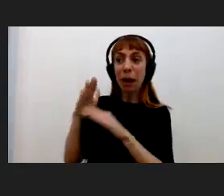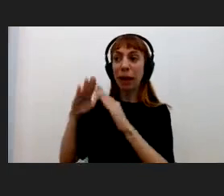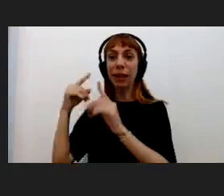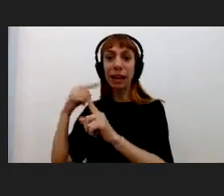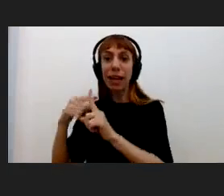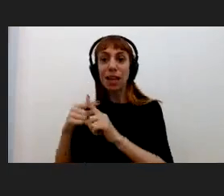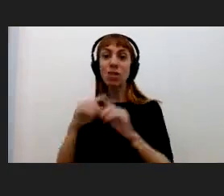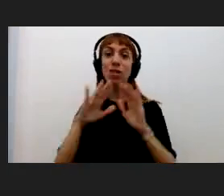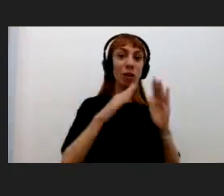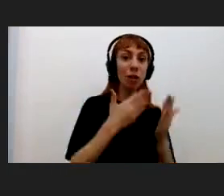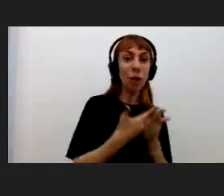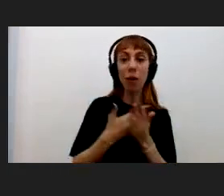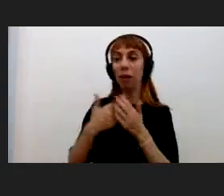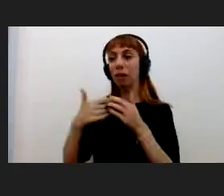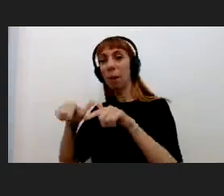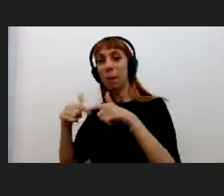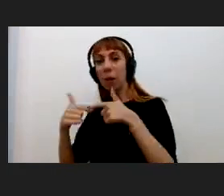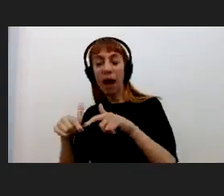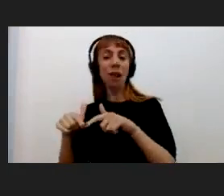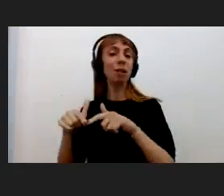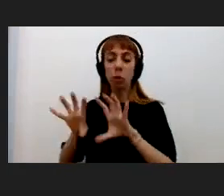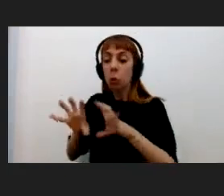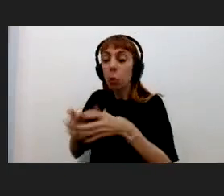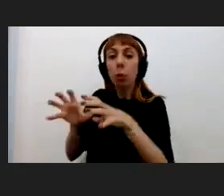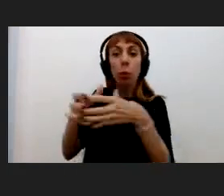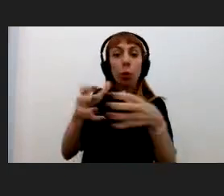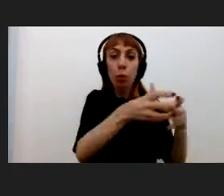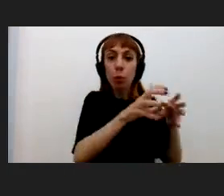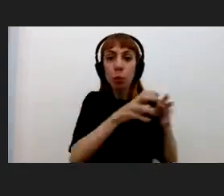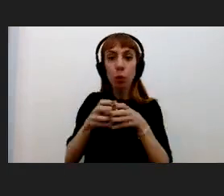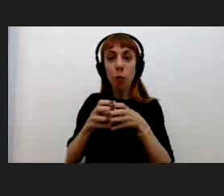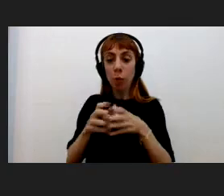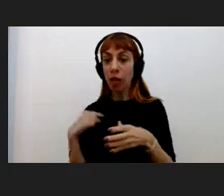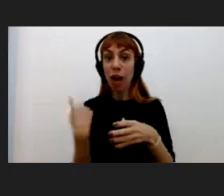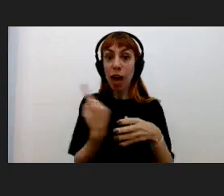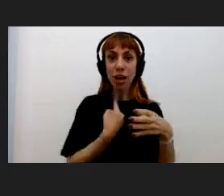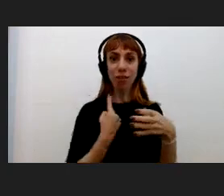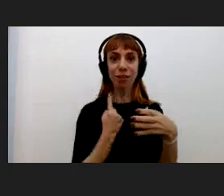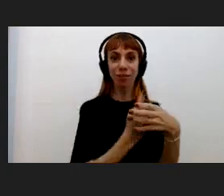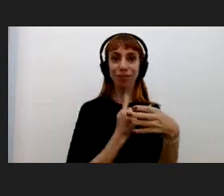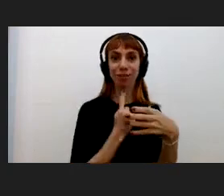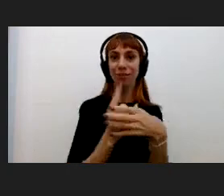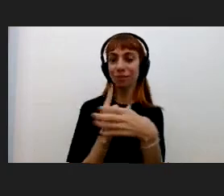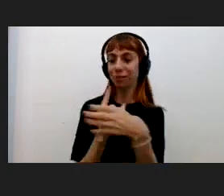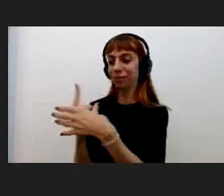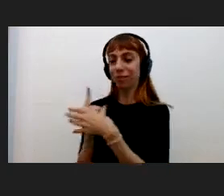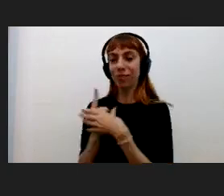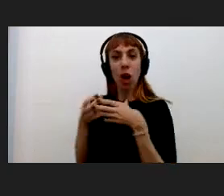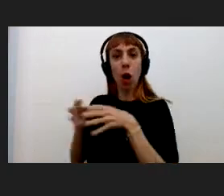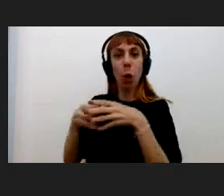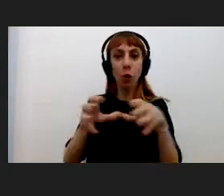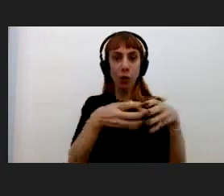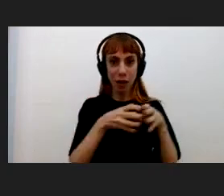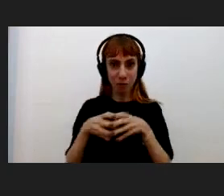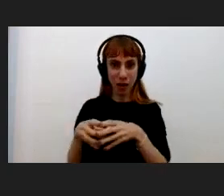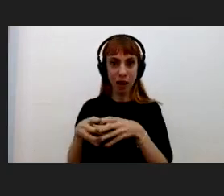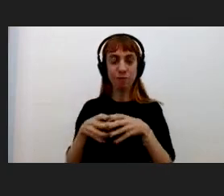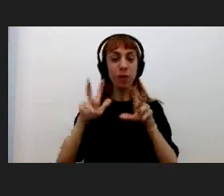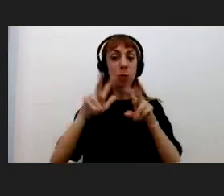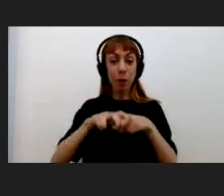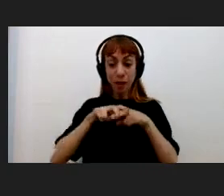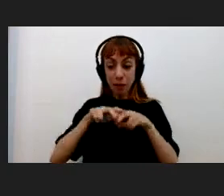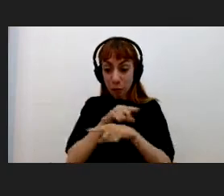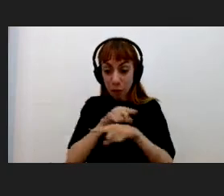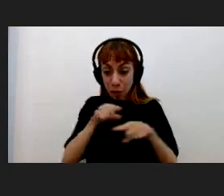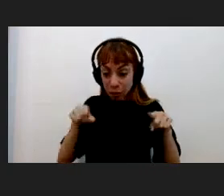o trabalho. Então, existem alguns planos de desenvolvimento